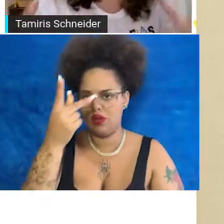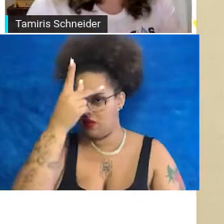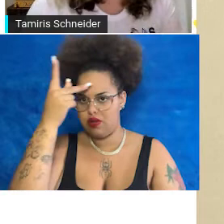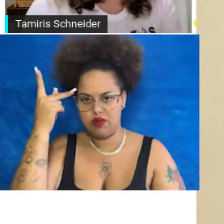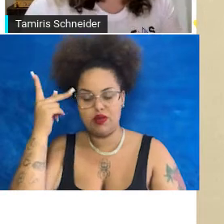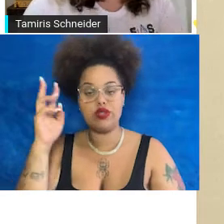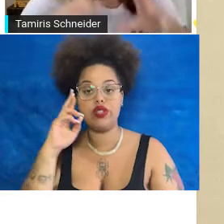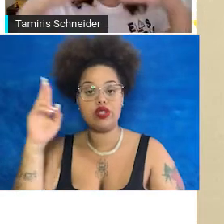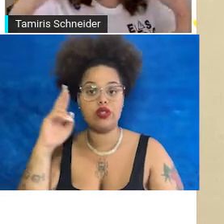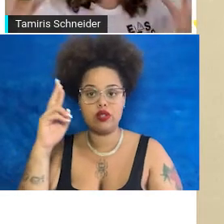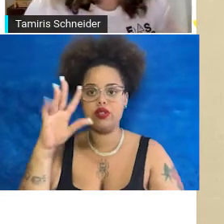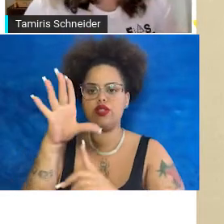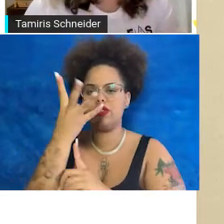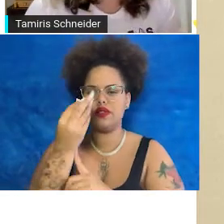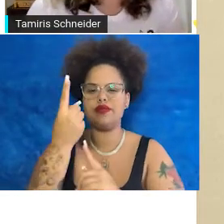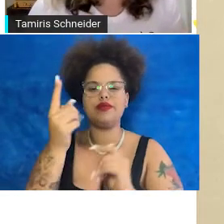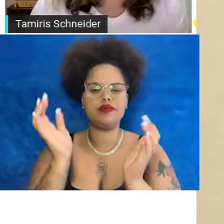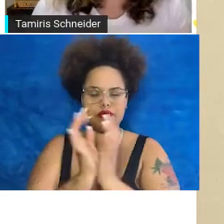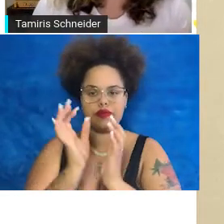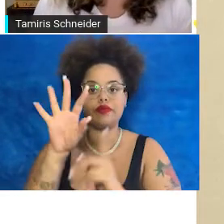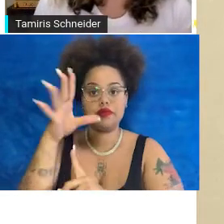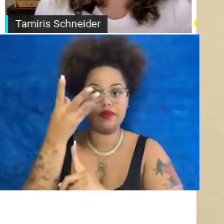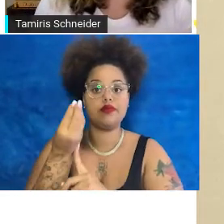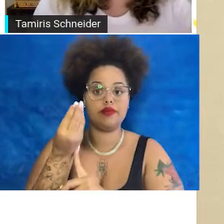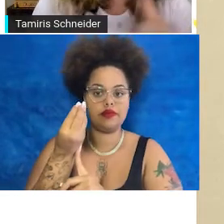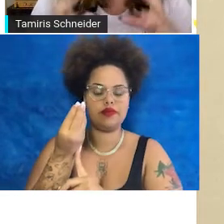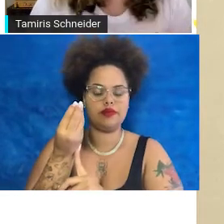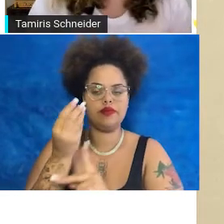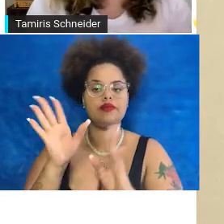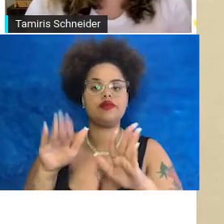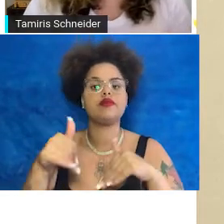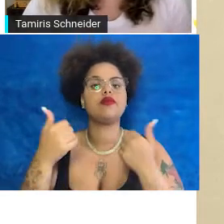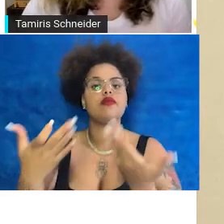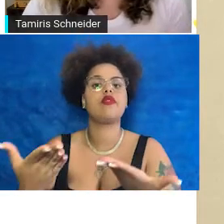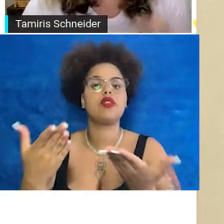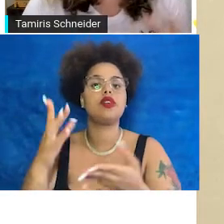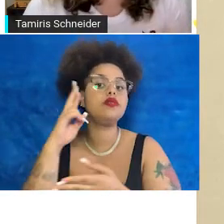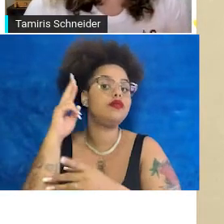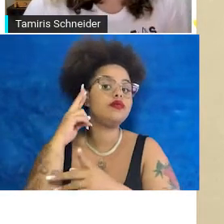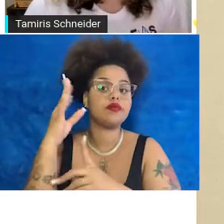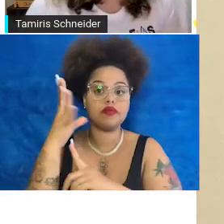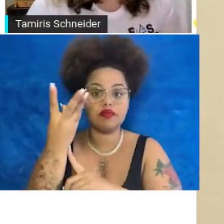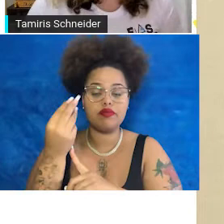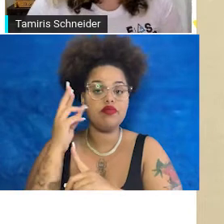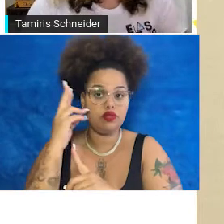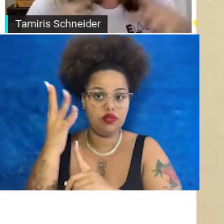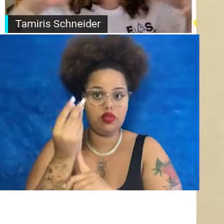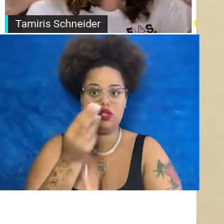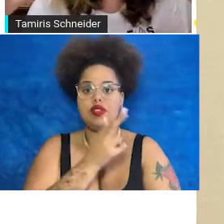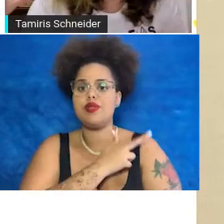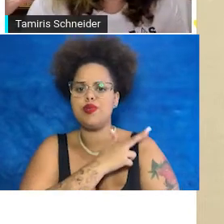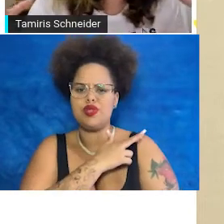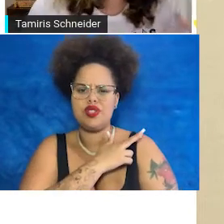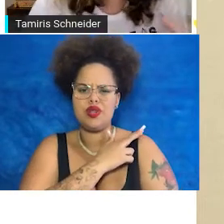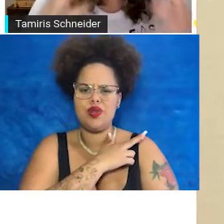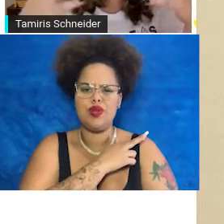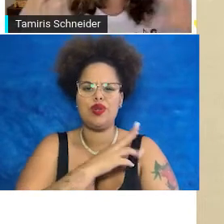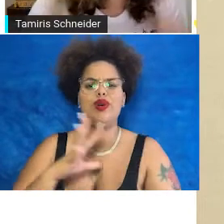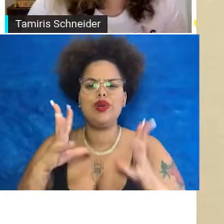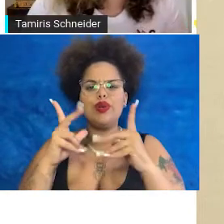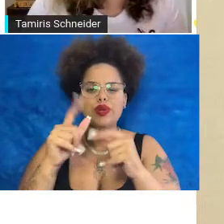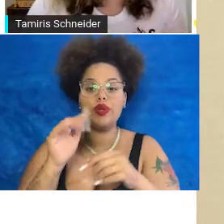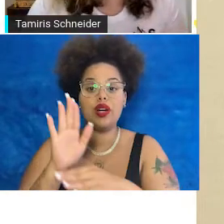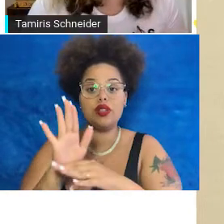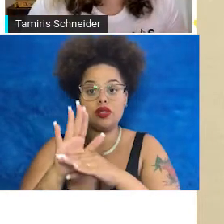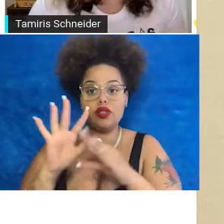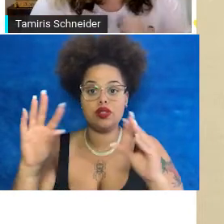pelo diretor de arte, por uma equipe de arte, né? Então, a direção de arte, o diretor de arte é responsável por tudo que ajuda na